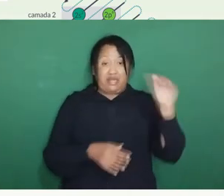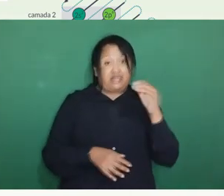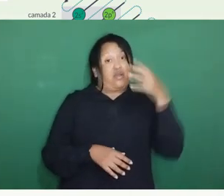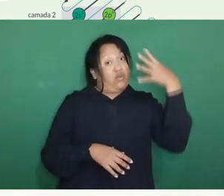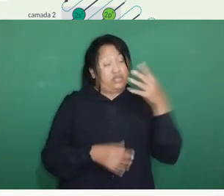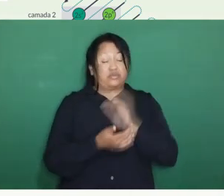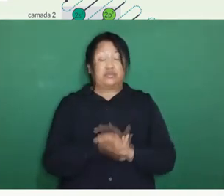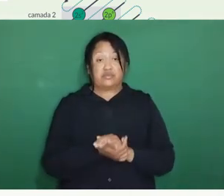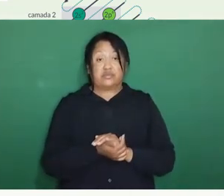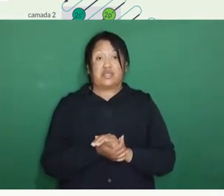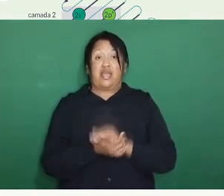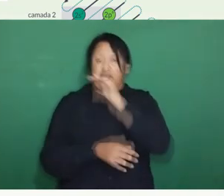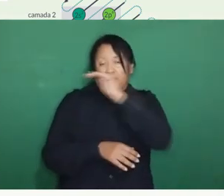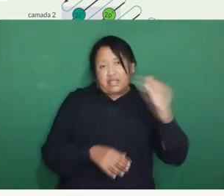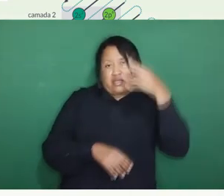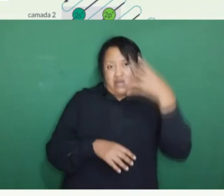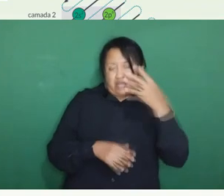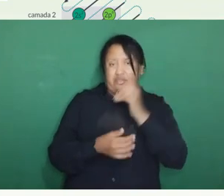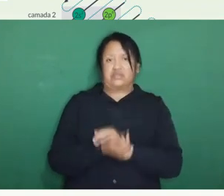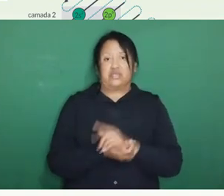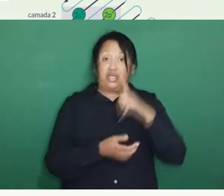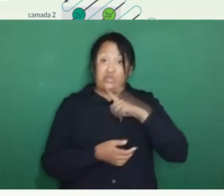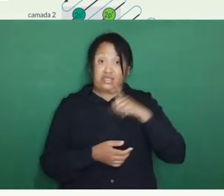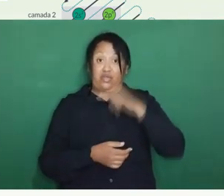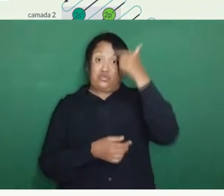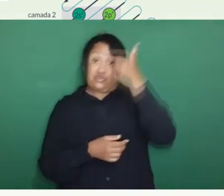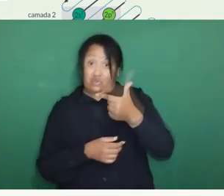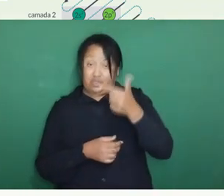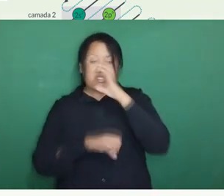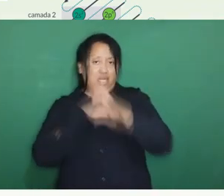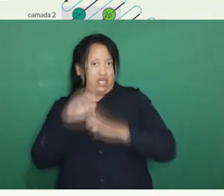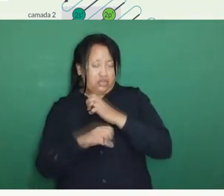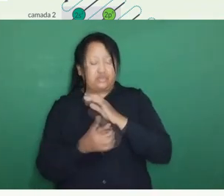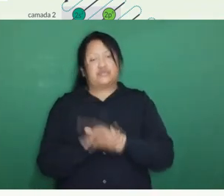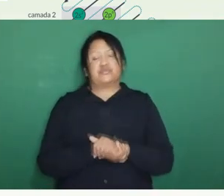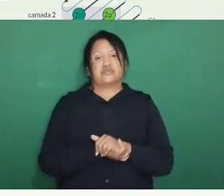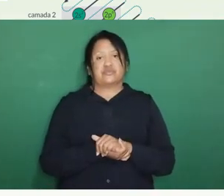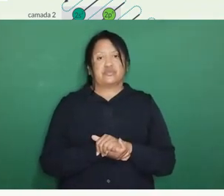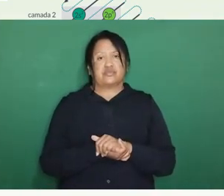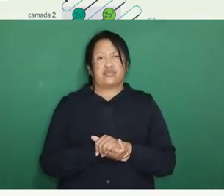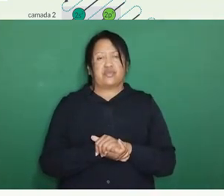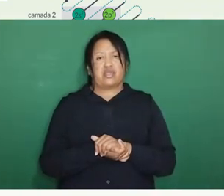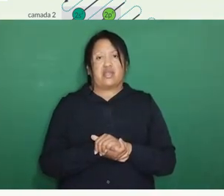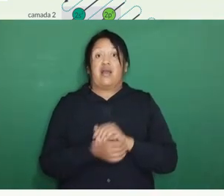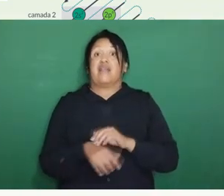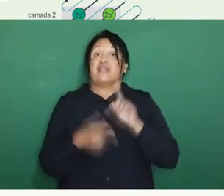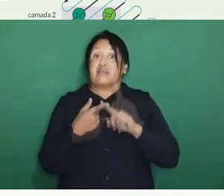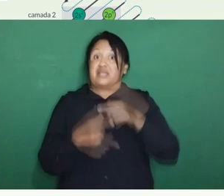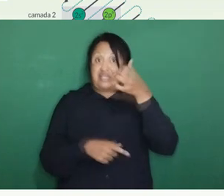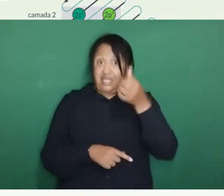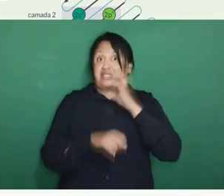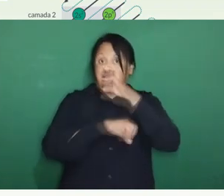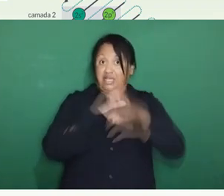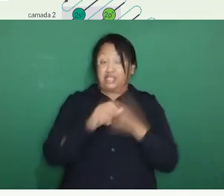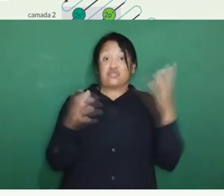camada 4 na camada 4 camada 4 Eu tenho dois elétrons mais